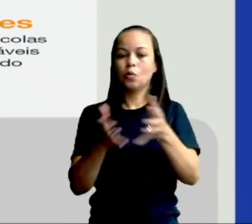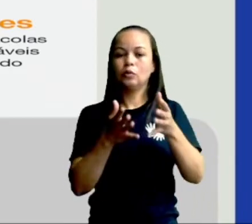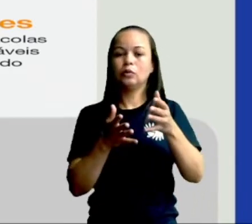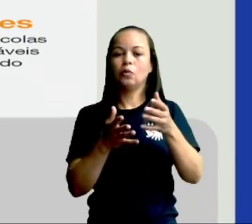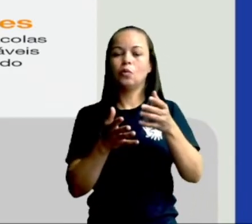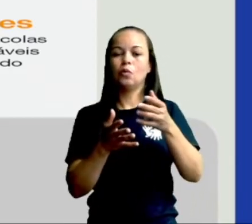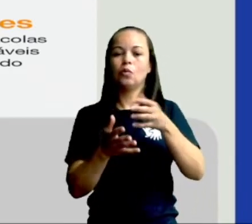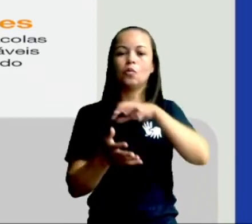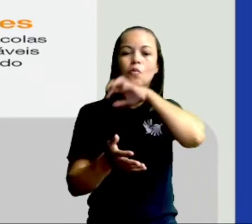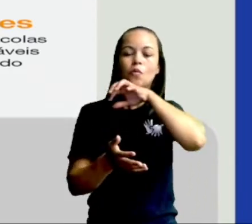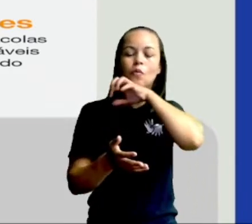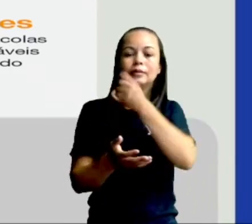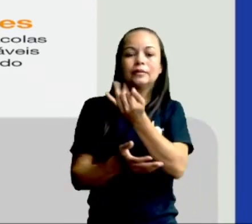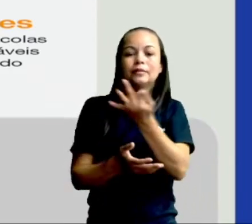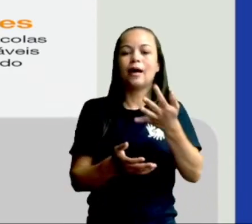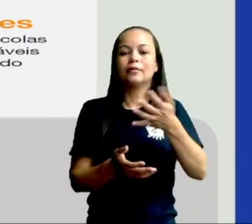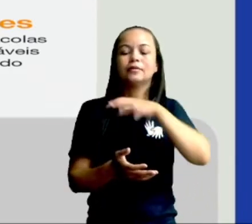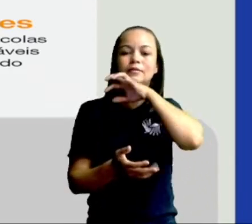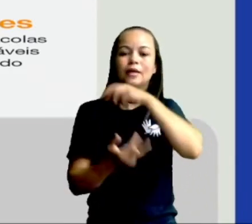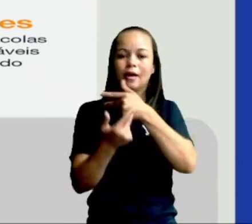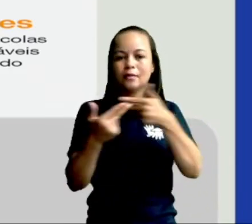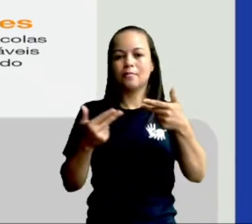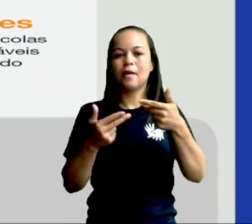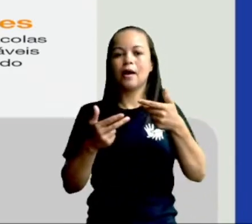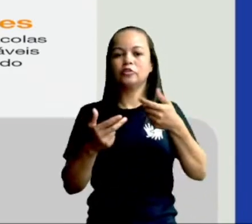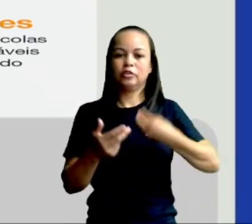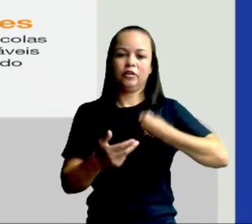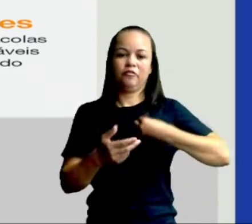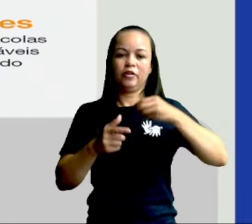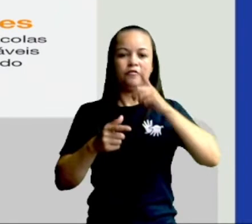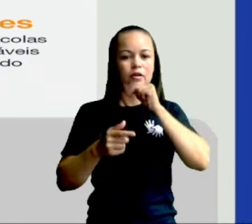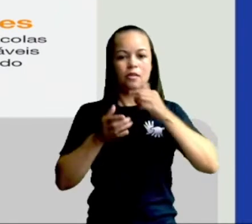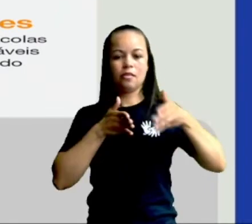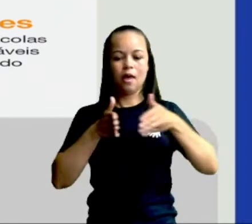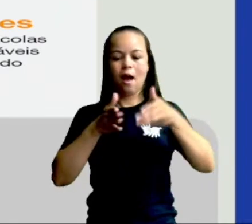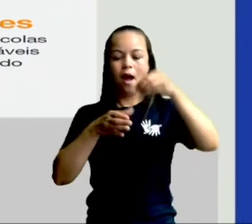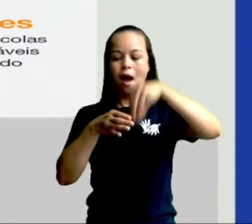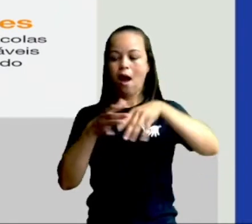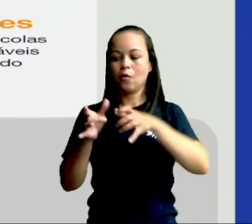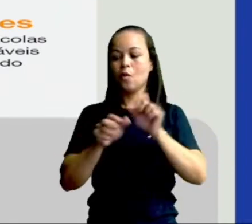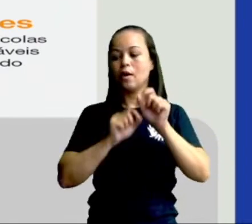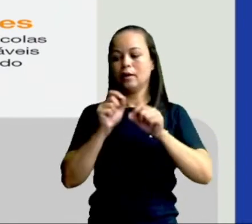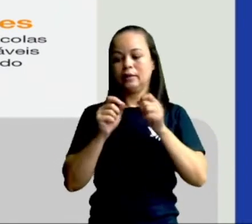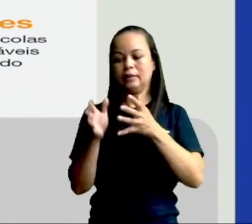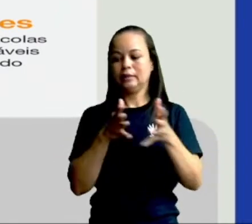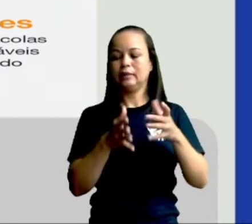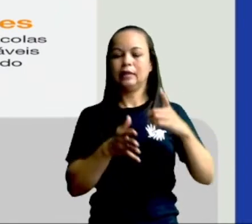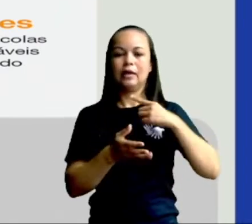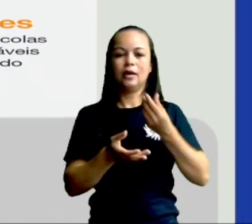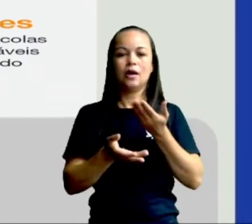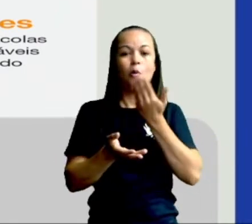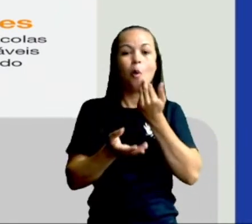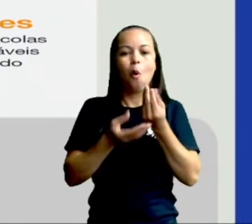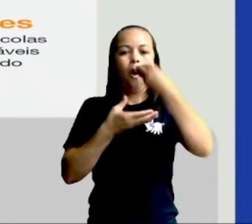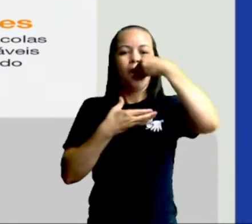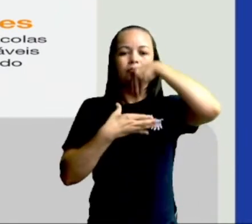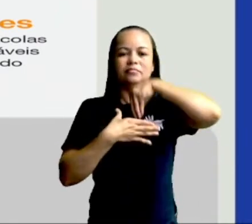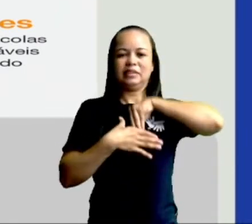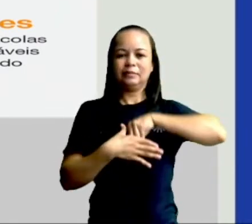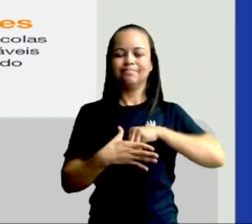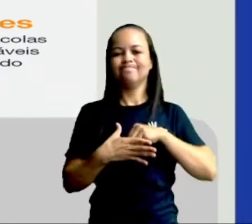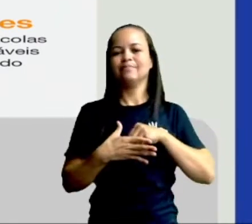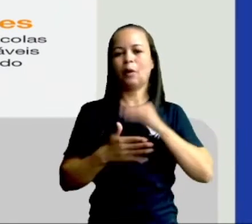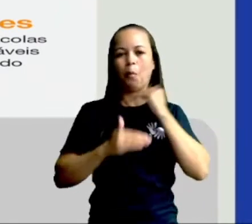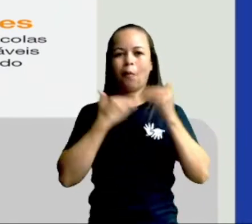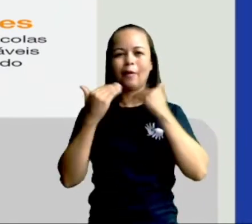marinhos que morrem todos os anos por ingestão de plástico. Esse dado aqui, gente, ele é muito importante para a gente. Quanto de